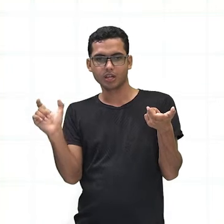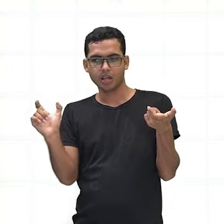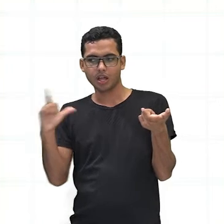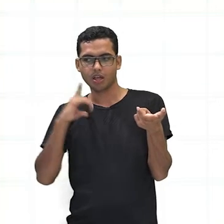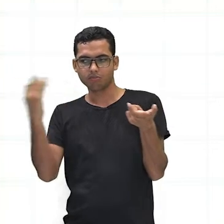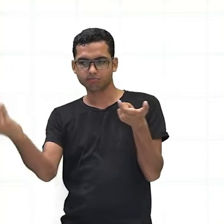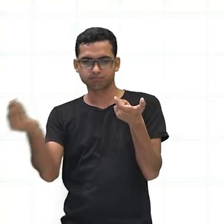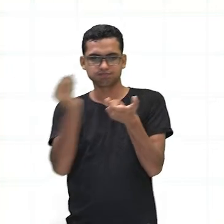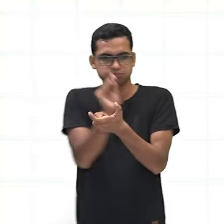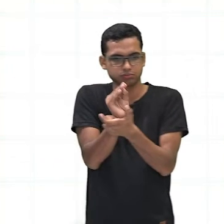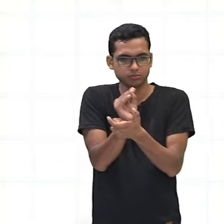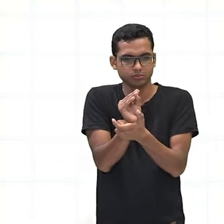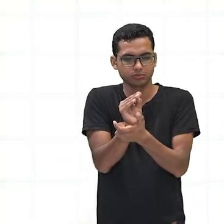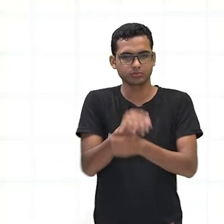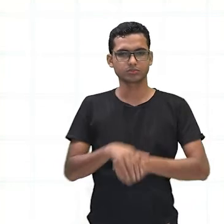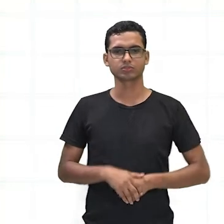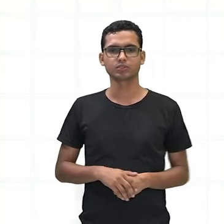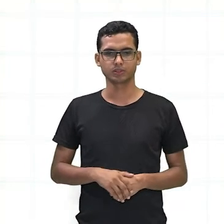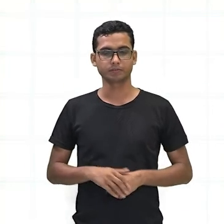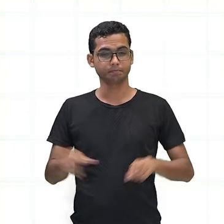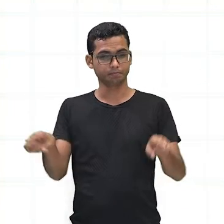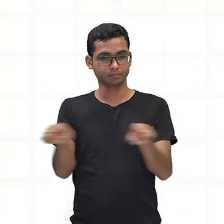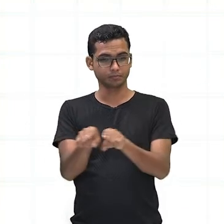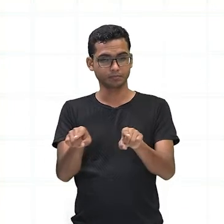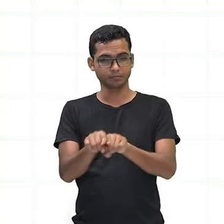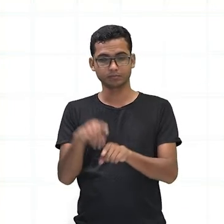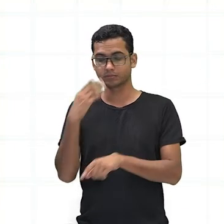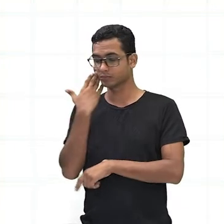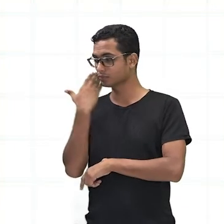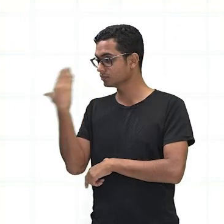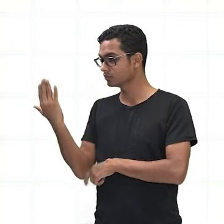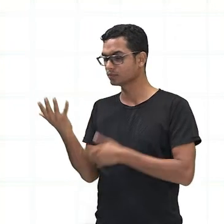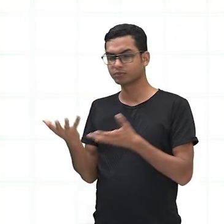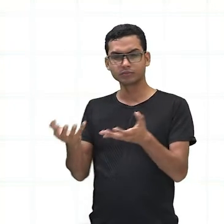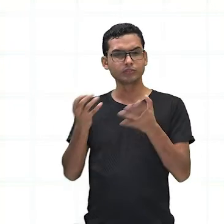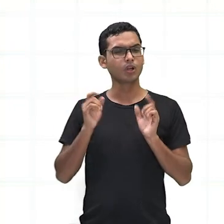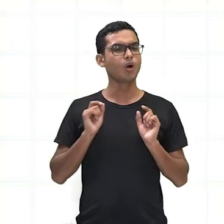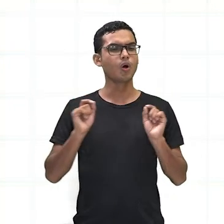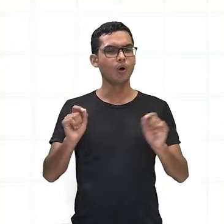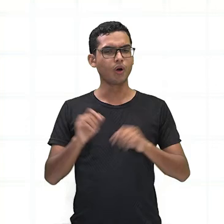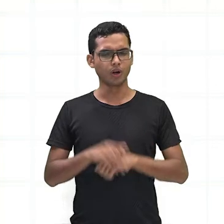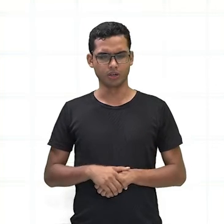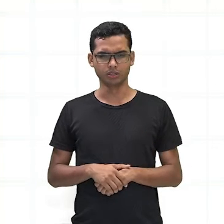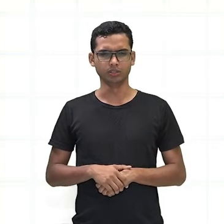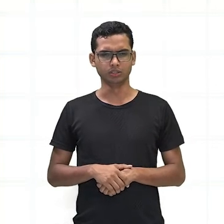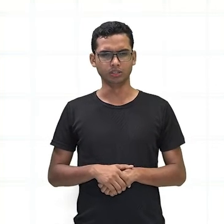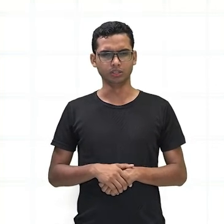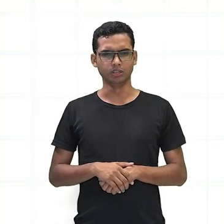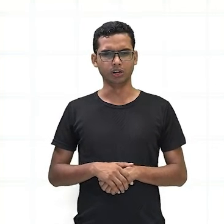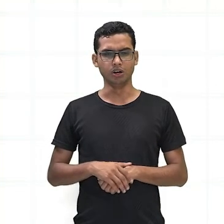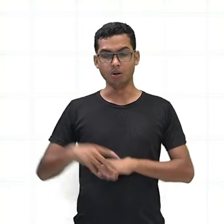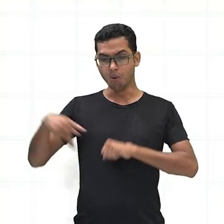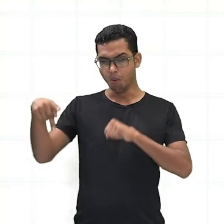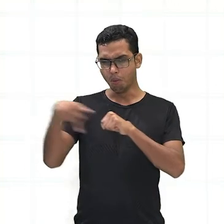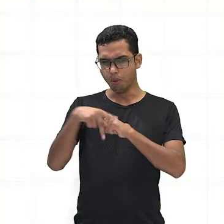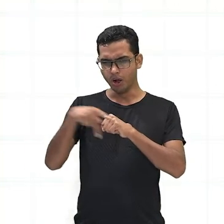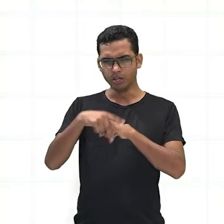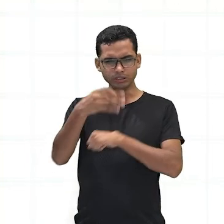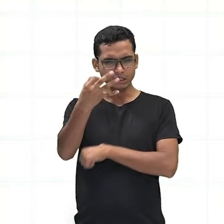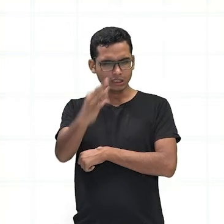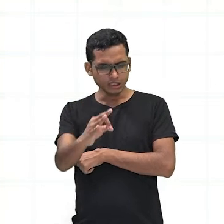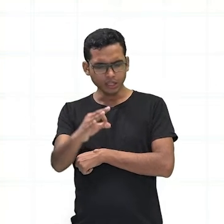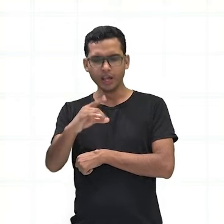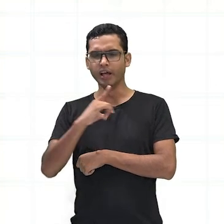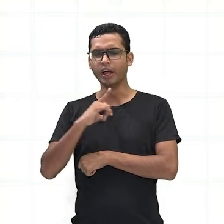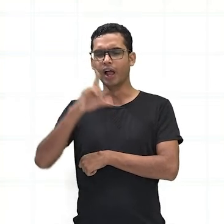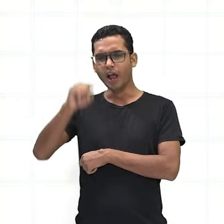object pronouns. Então, ele quer o quê? Com o pronome correto, né? Com função de objeto,